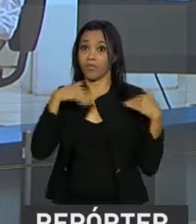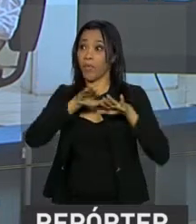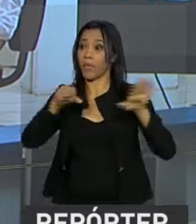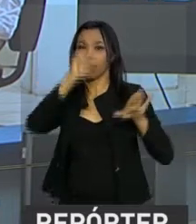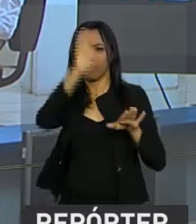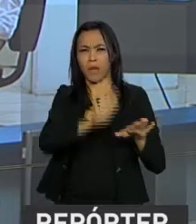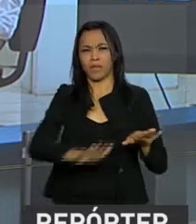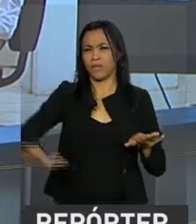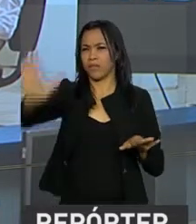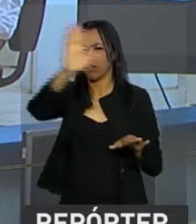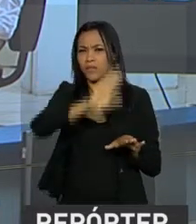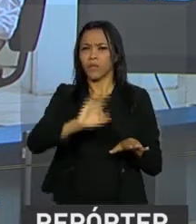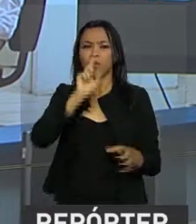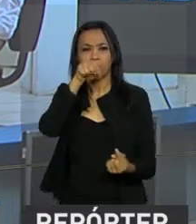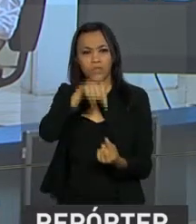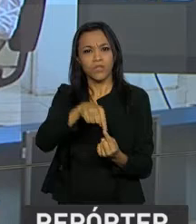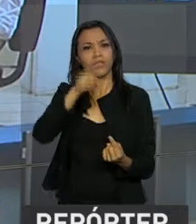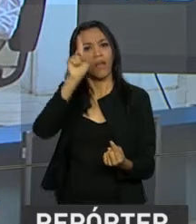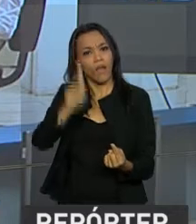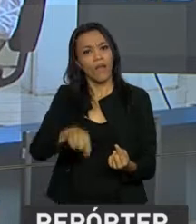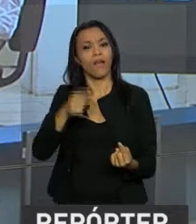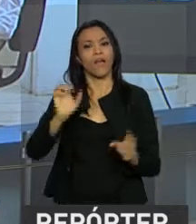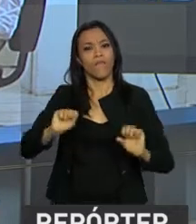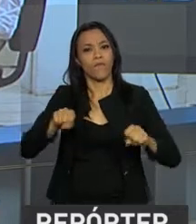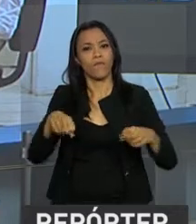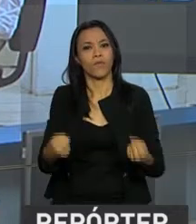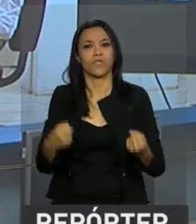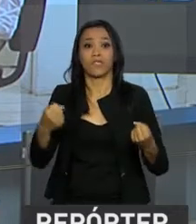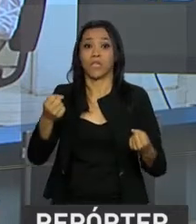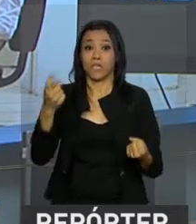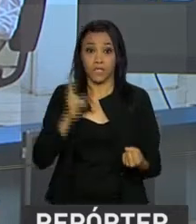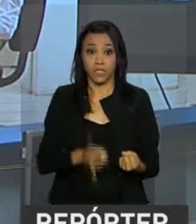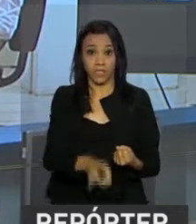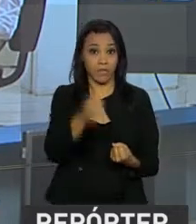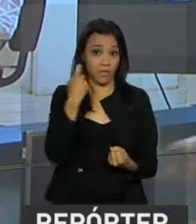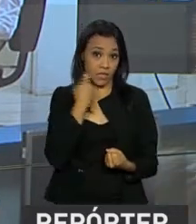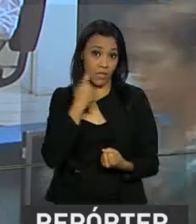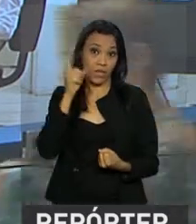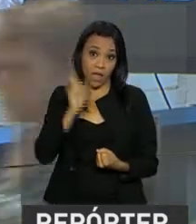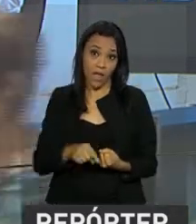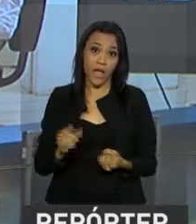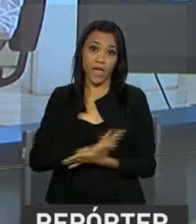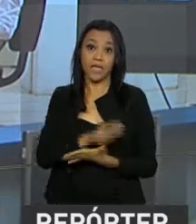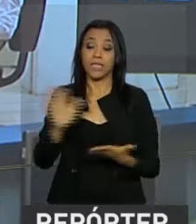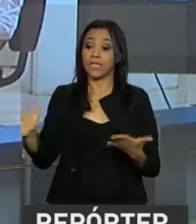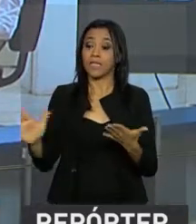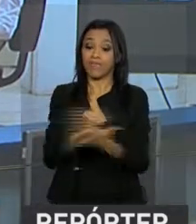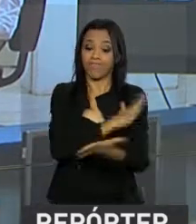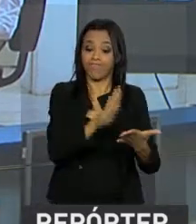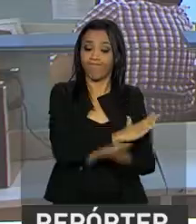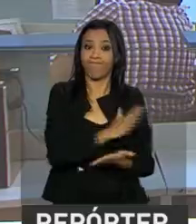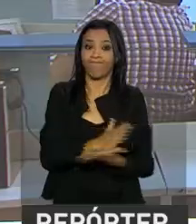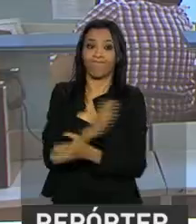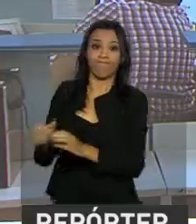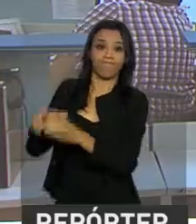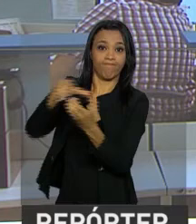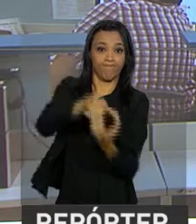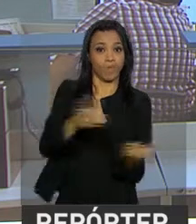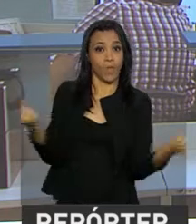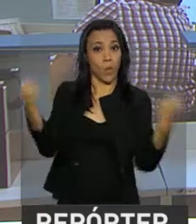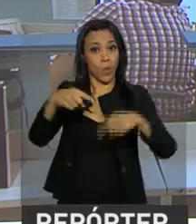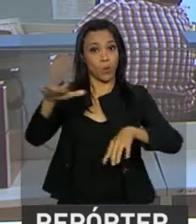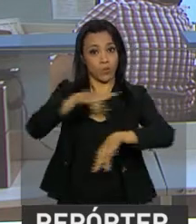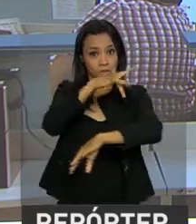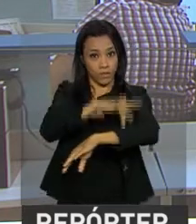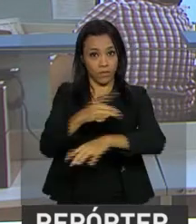o mosquito Aedes. A ideia da campanha é reforçar que toda sexta-feira é dia de faxina contra o mosquito. Hoje,